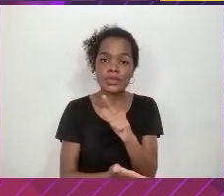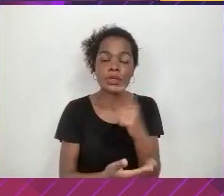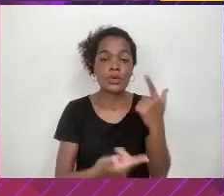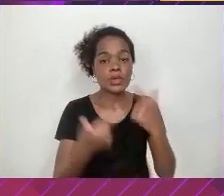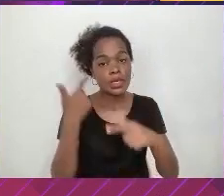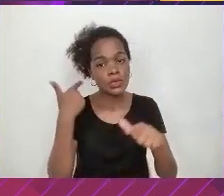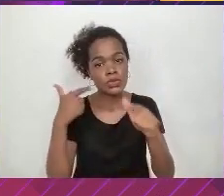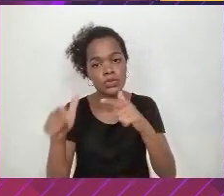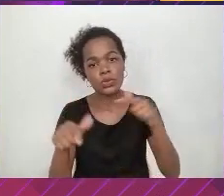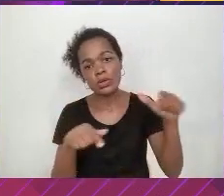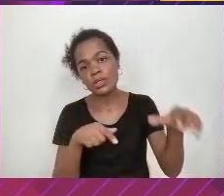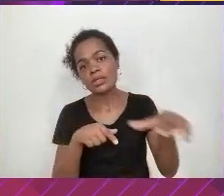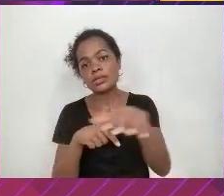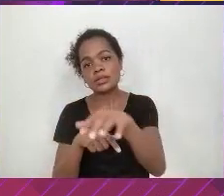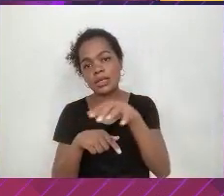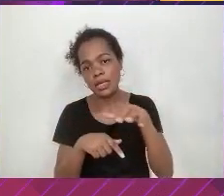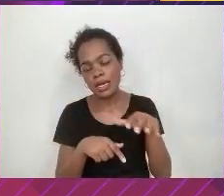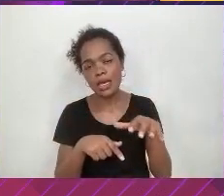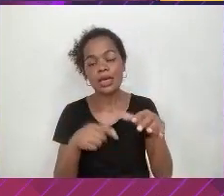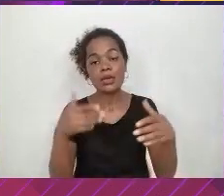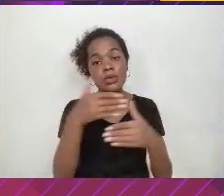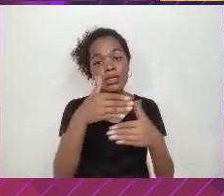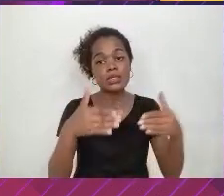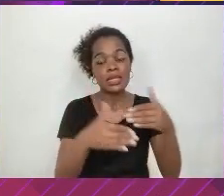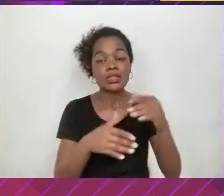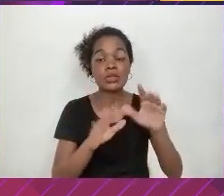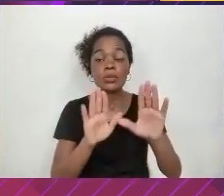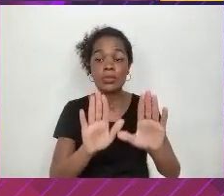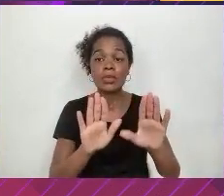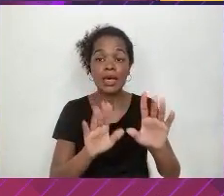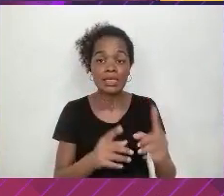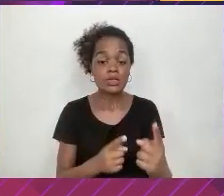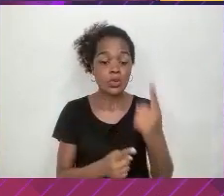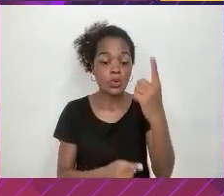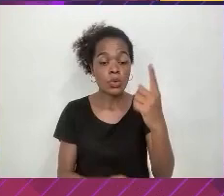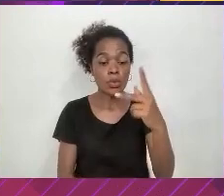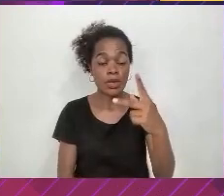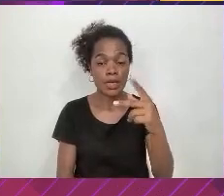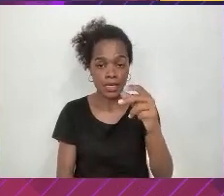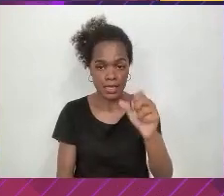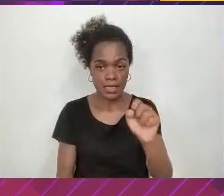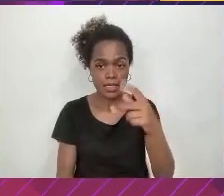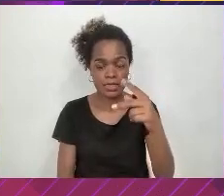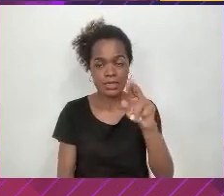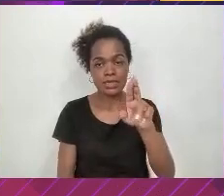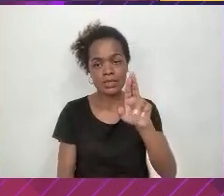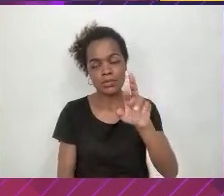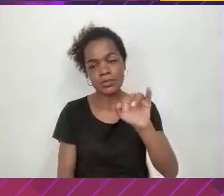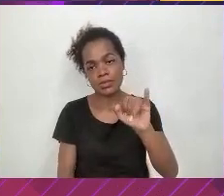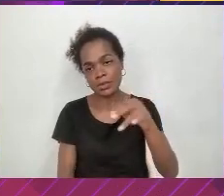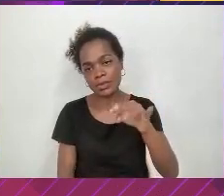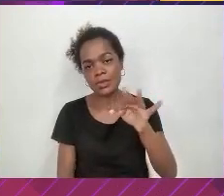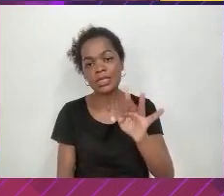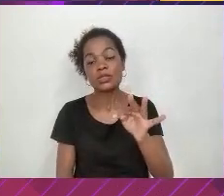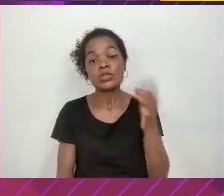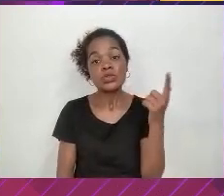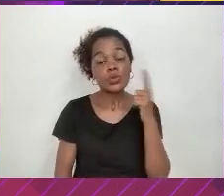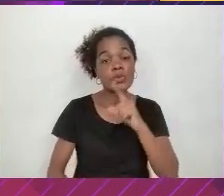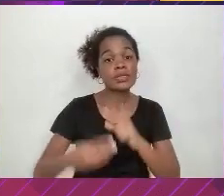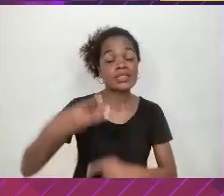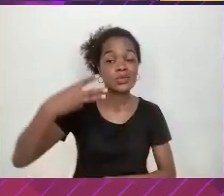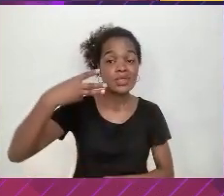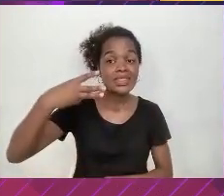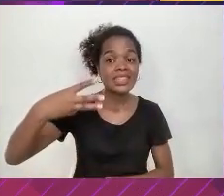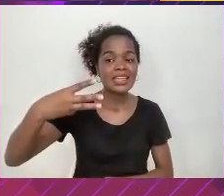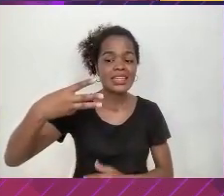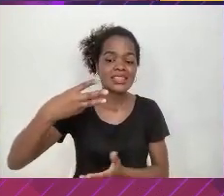estava no outro slide também. Só que, ao invés de a gente ter uma sprint para continuar todo o nosso projeto, a gente teve as 3 sprints do início com